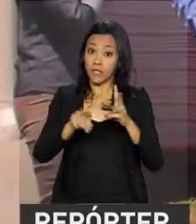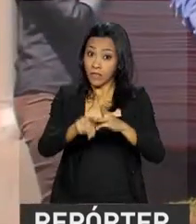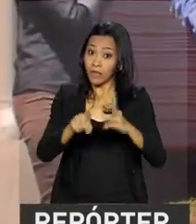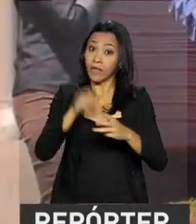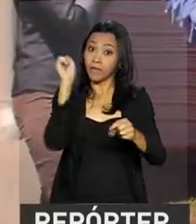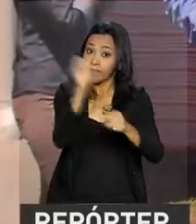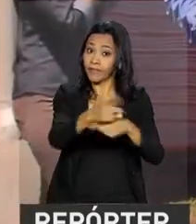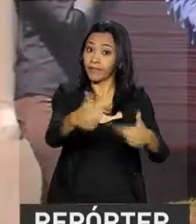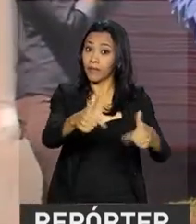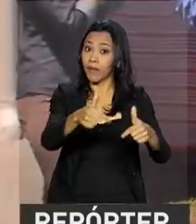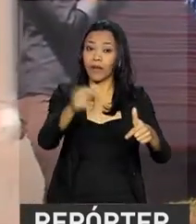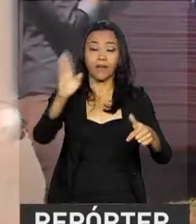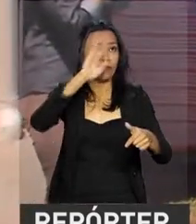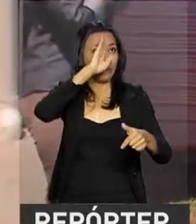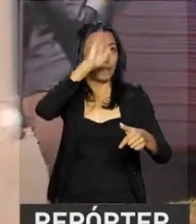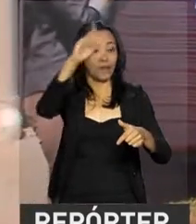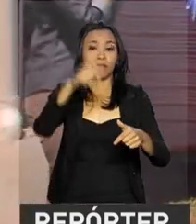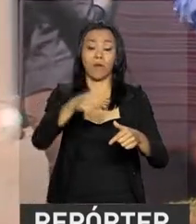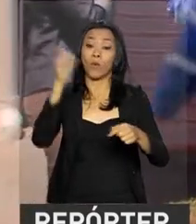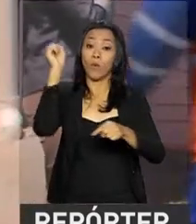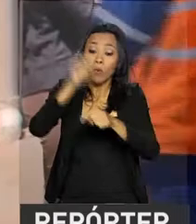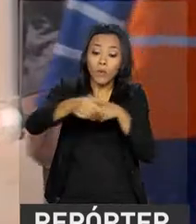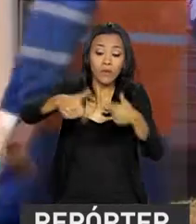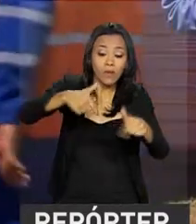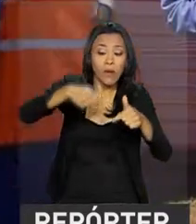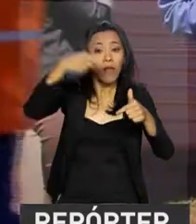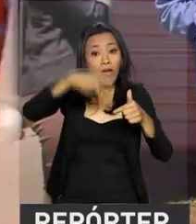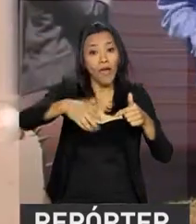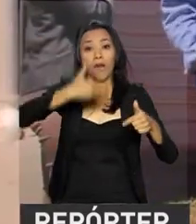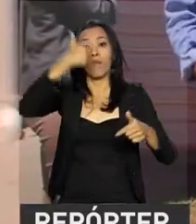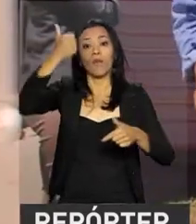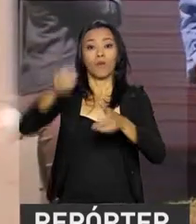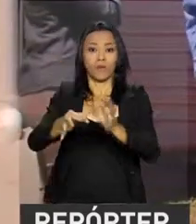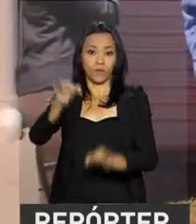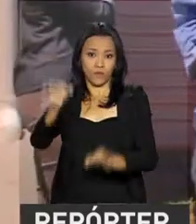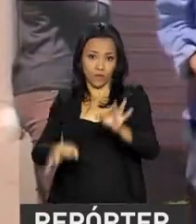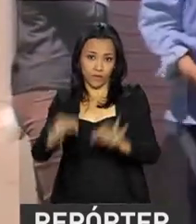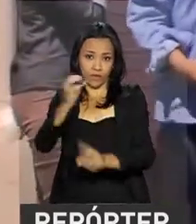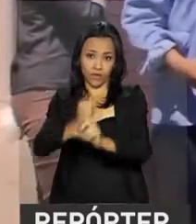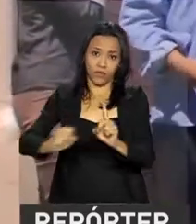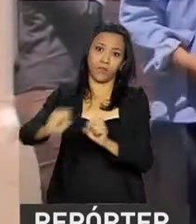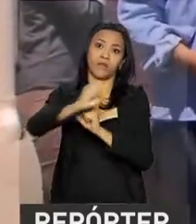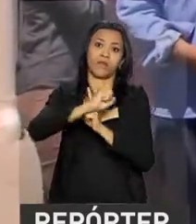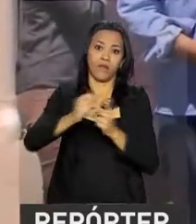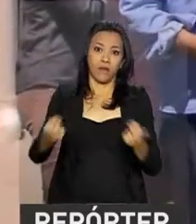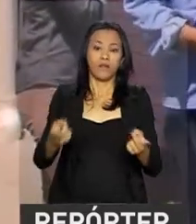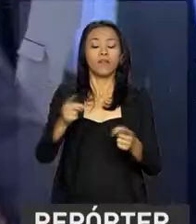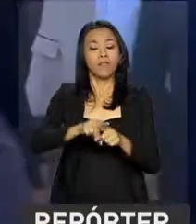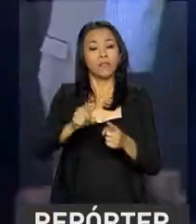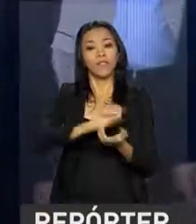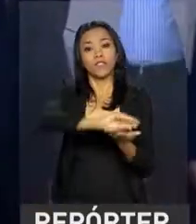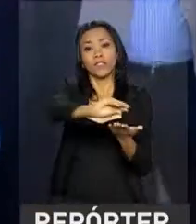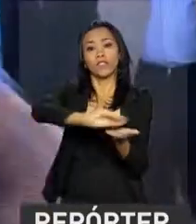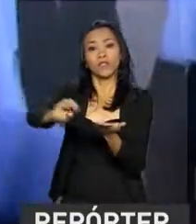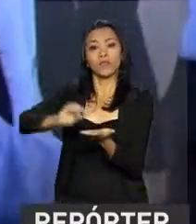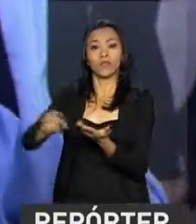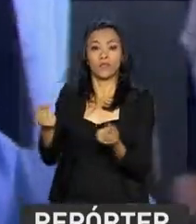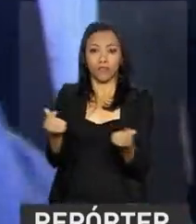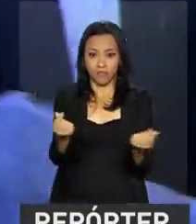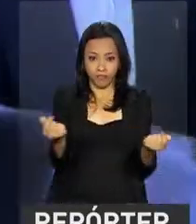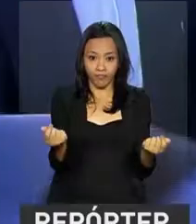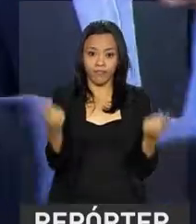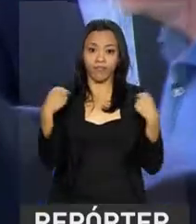emprego é fundamental. O emprego é a melhor justiça social e a melhor forma de distribuir renda. A obra já está